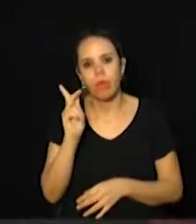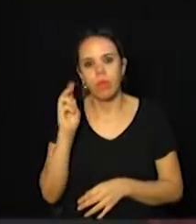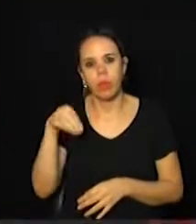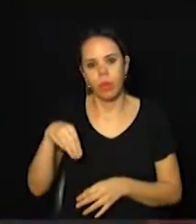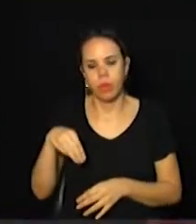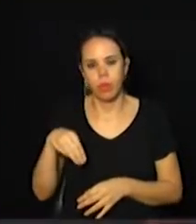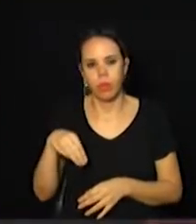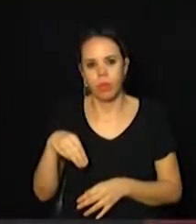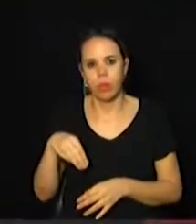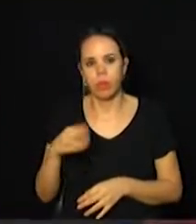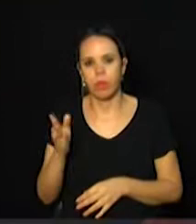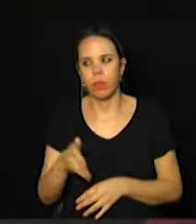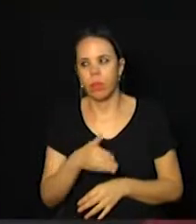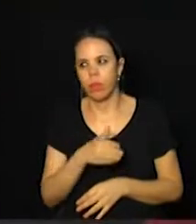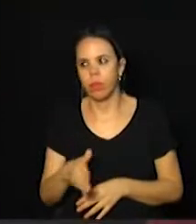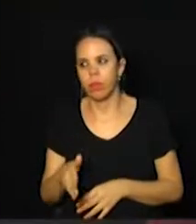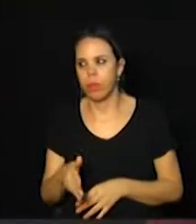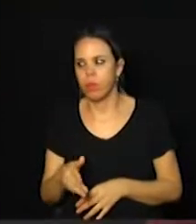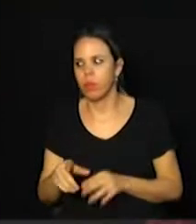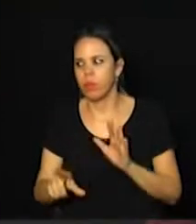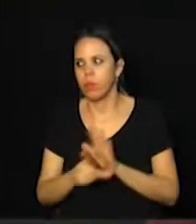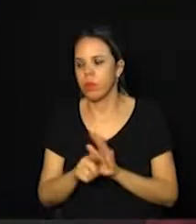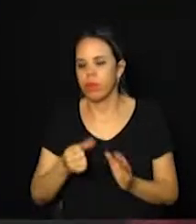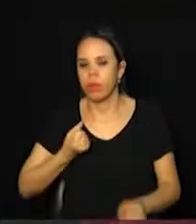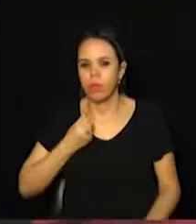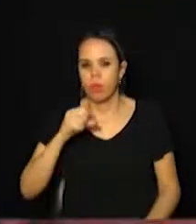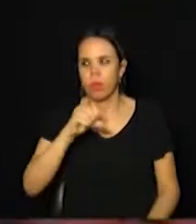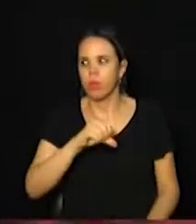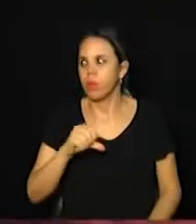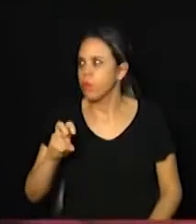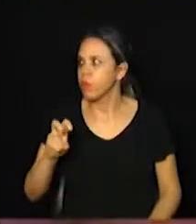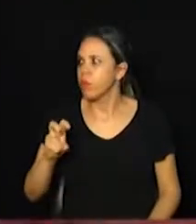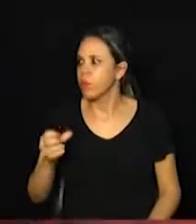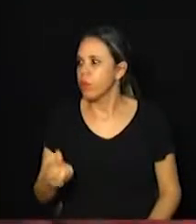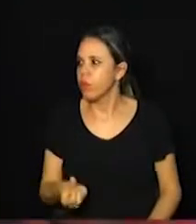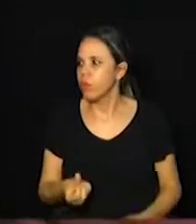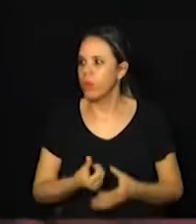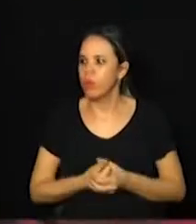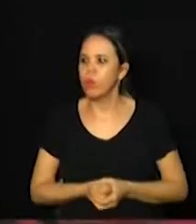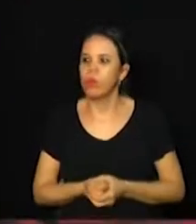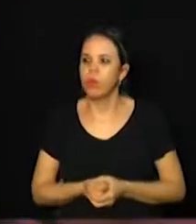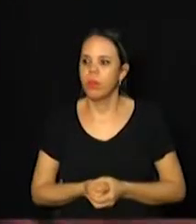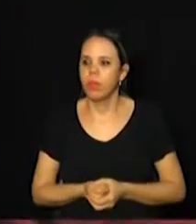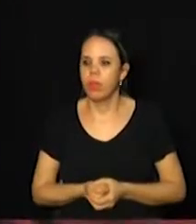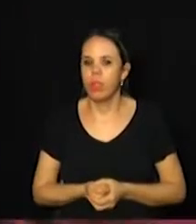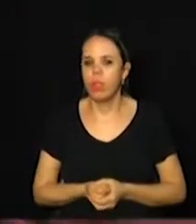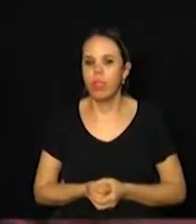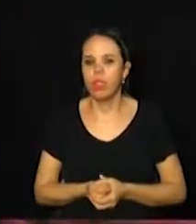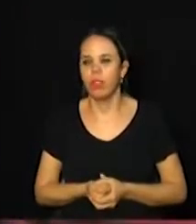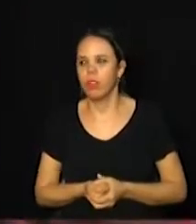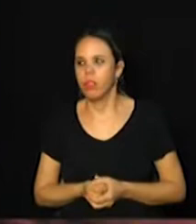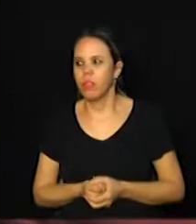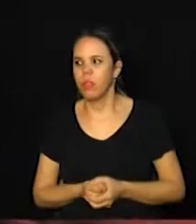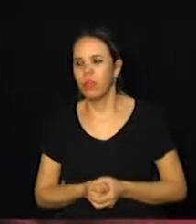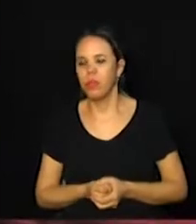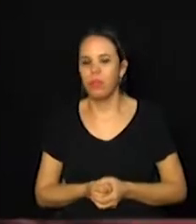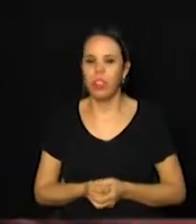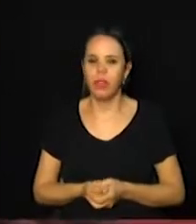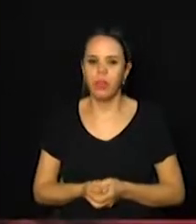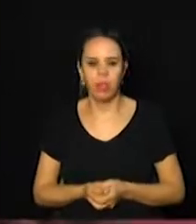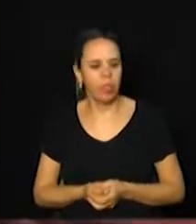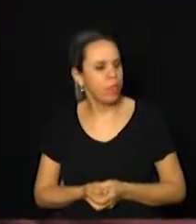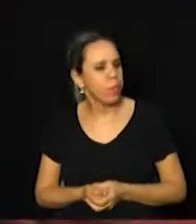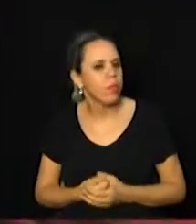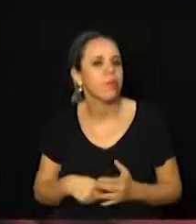que anula os efeitos da Lei Nº 9956 de 12 de janeiro de 2.000 de uma Medida